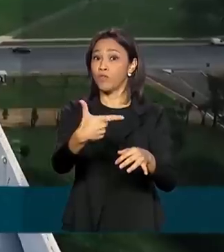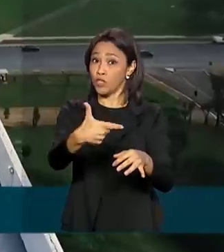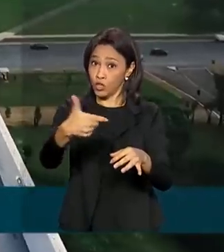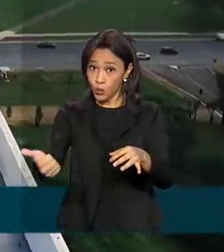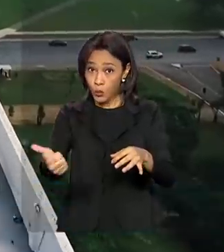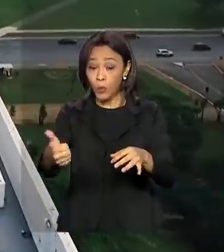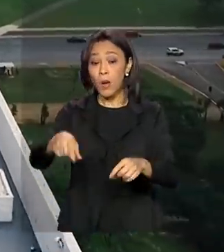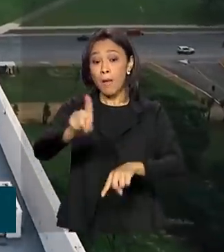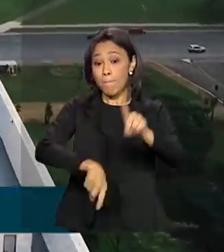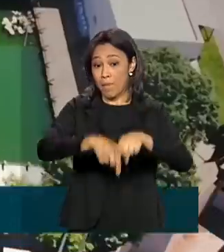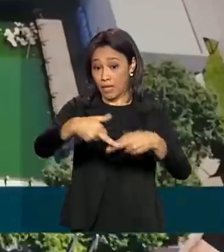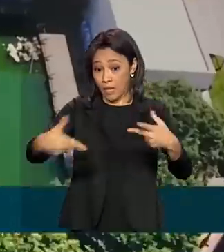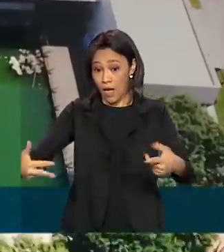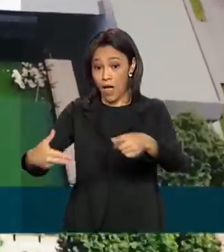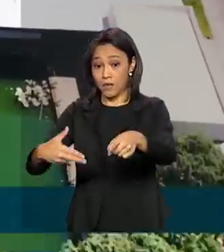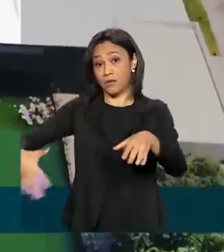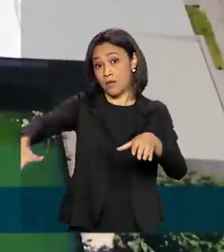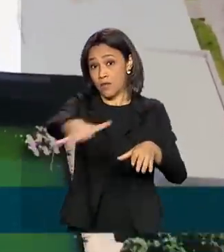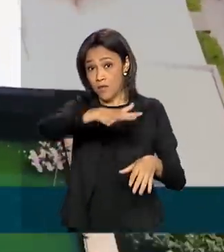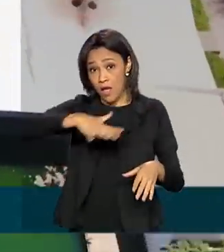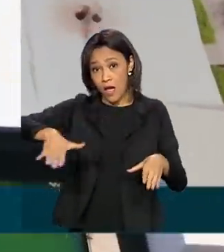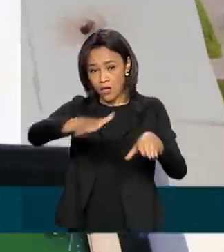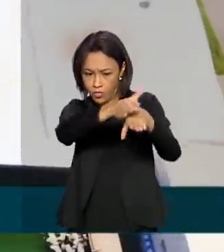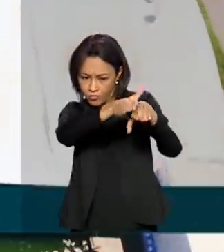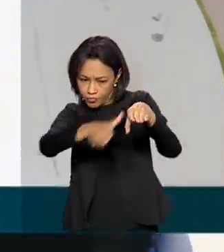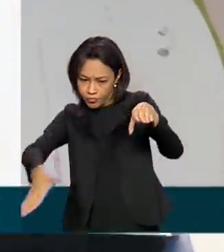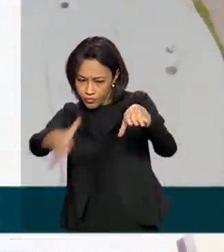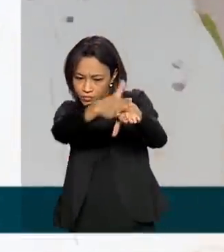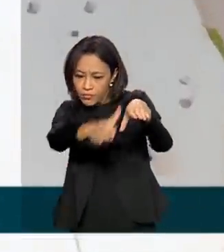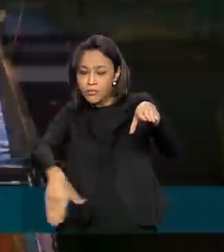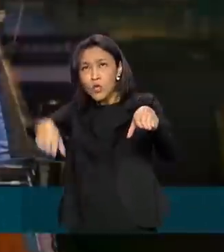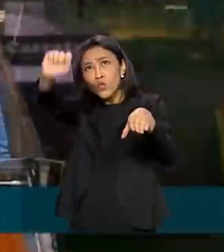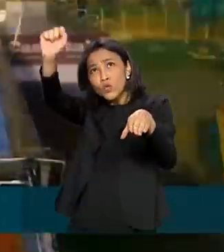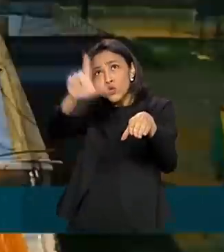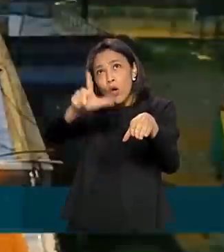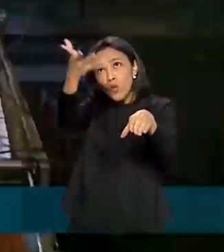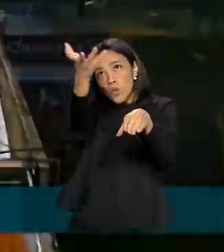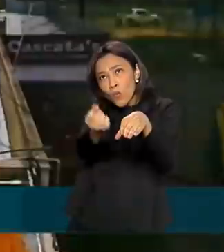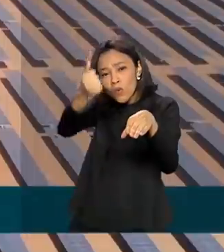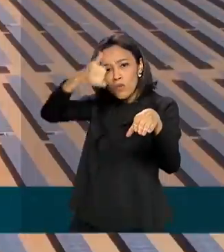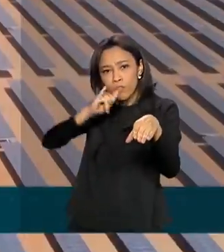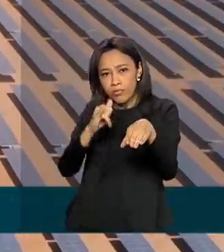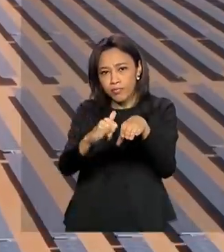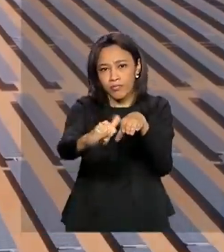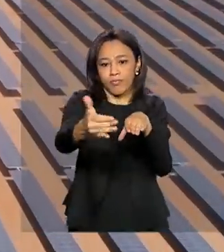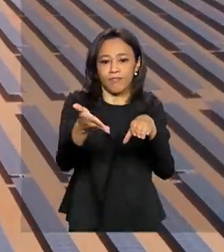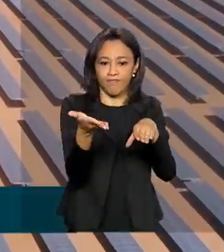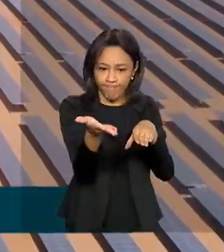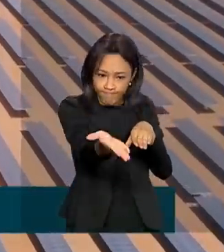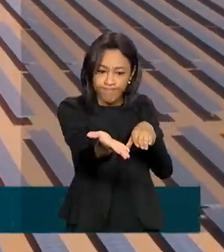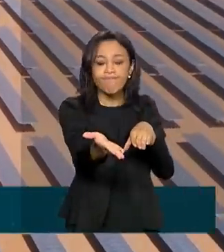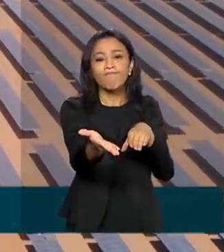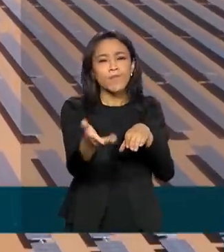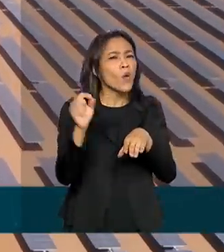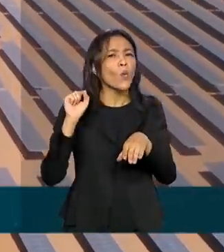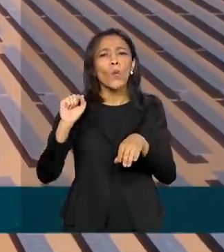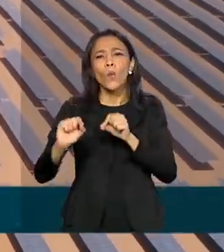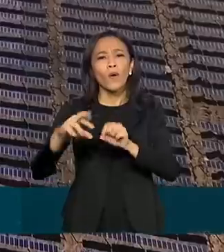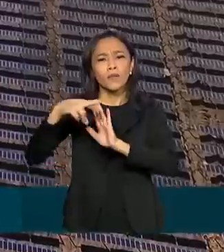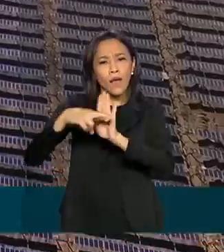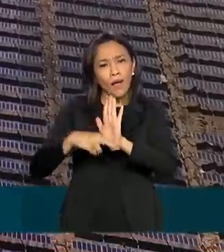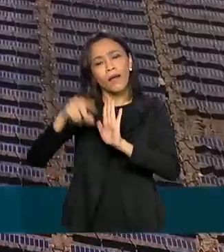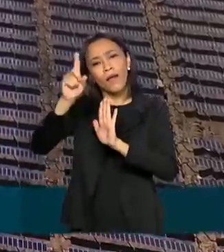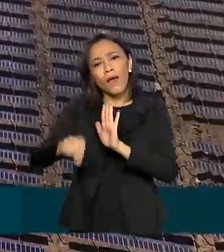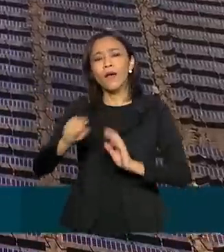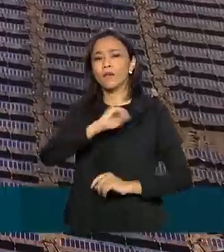importação de mais de 100 equipamentos de captação, geração e distribuição de energia solar. A medida atende a uma